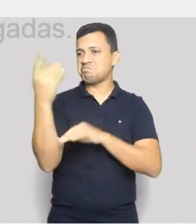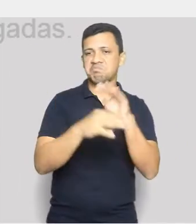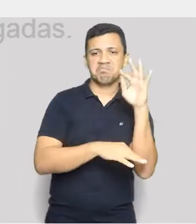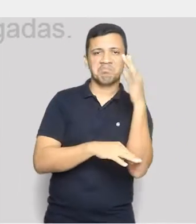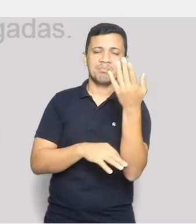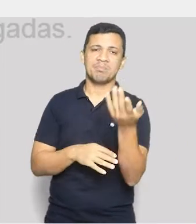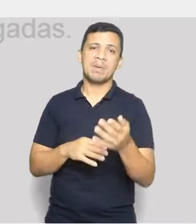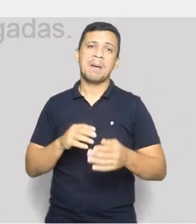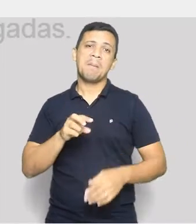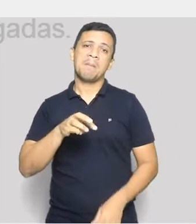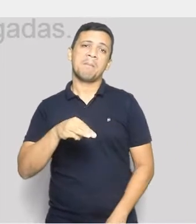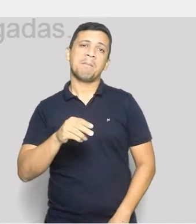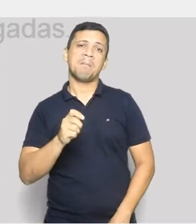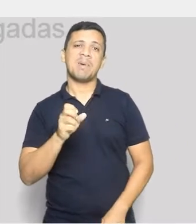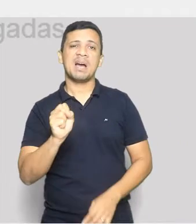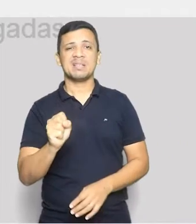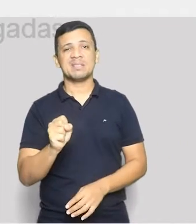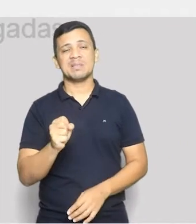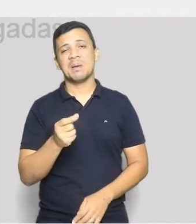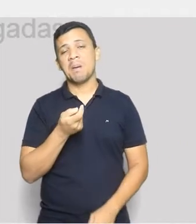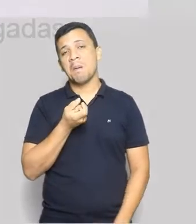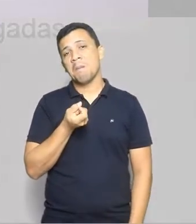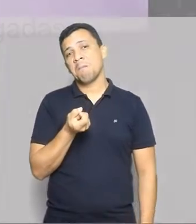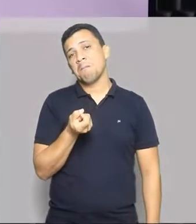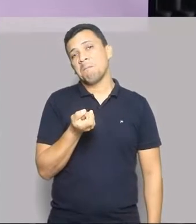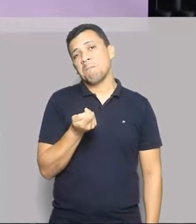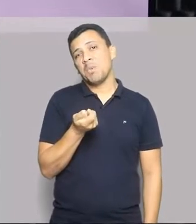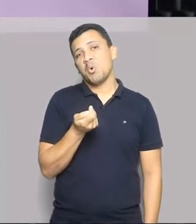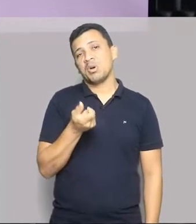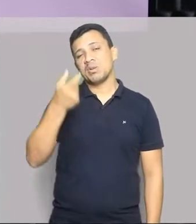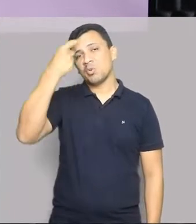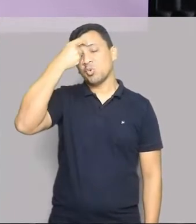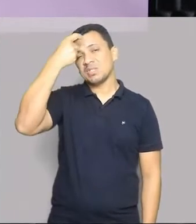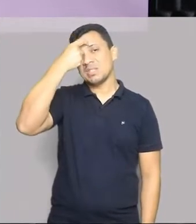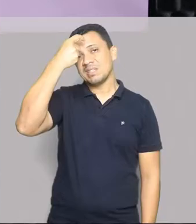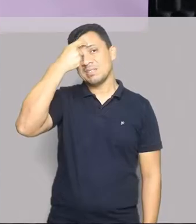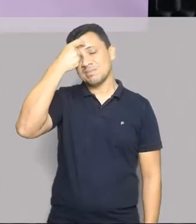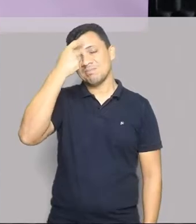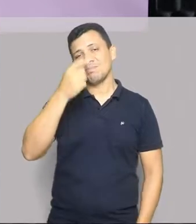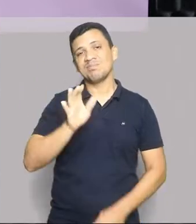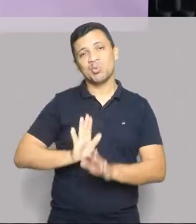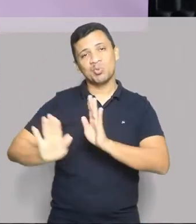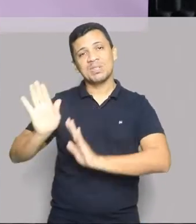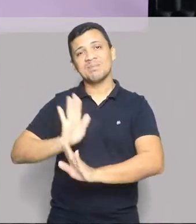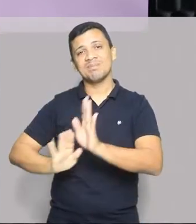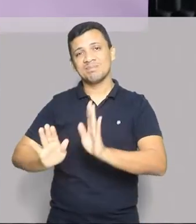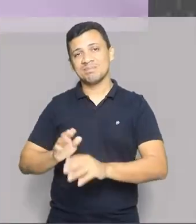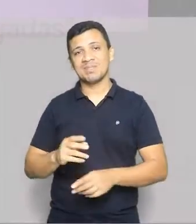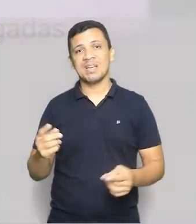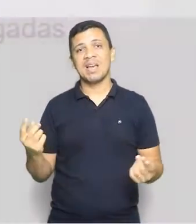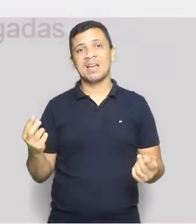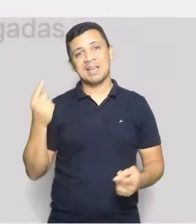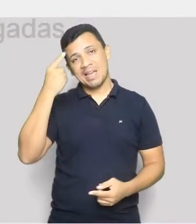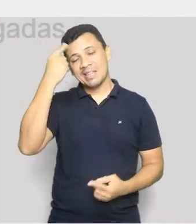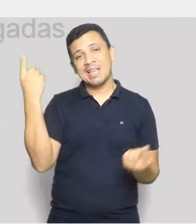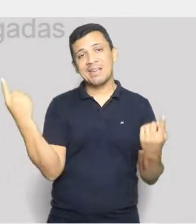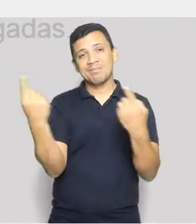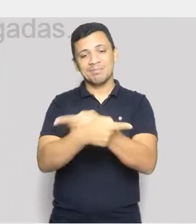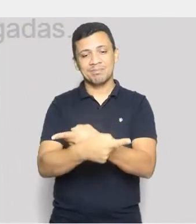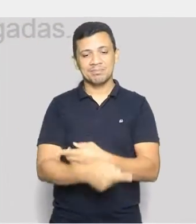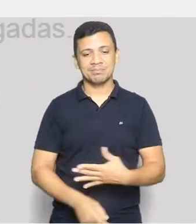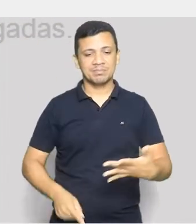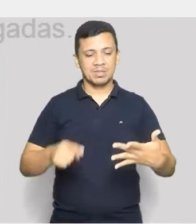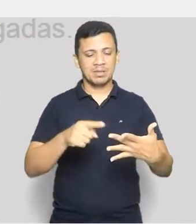consciência ecológica. Ter recursos e não ter consciência são ideias que se contrapõem, tá? Ou enfrentamos